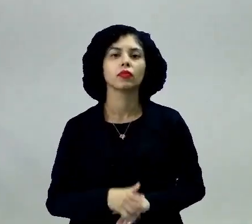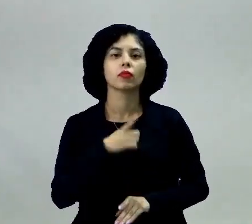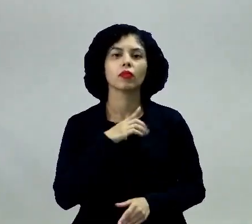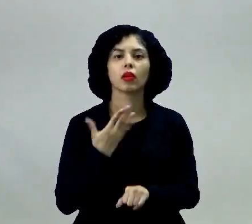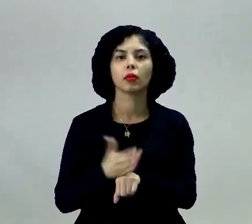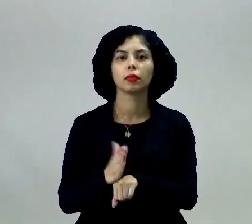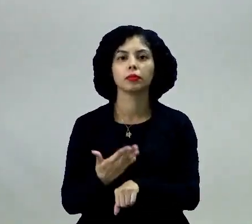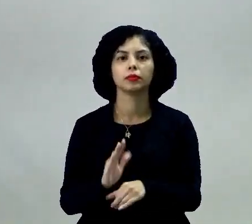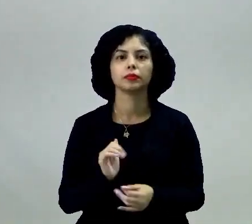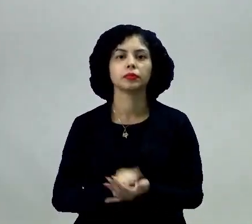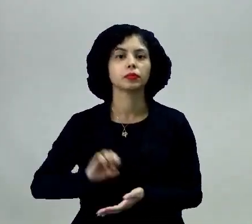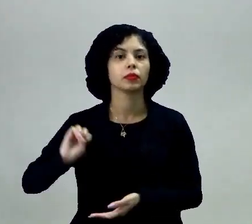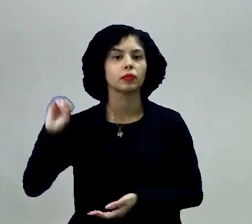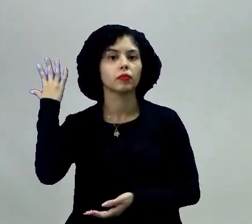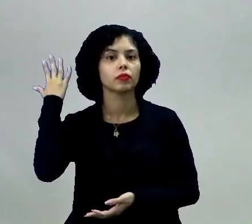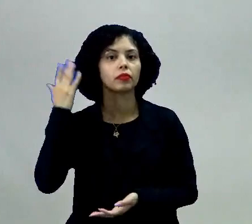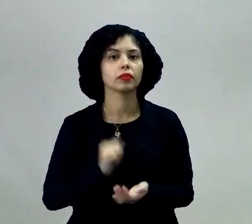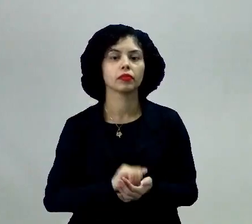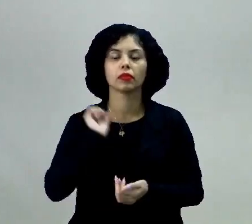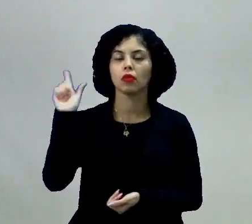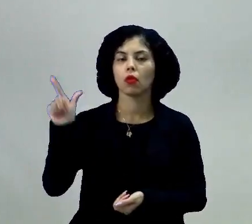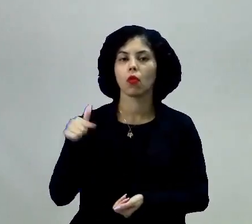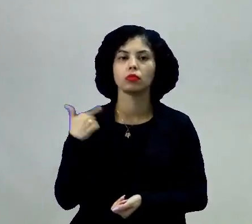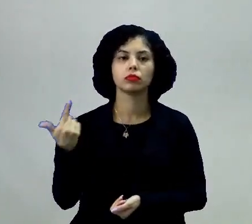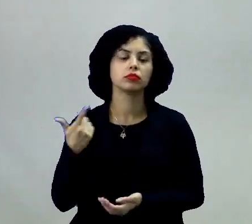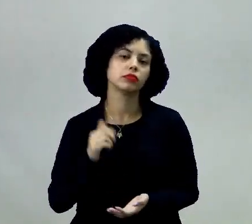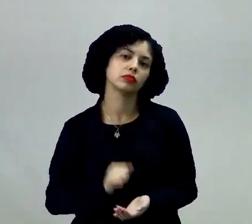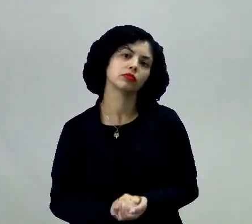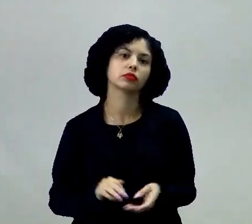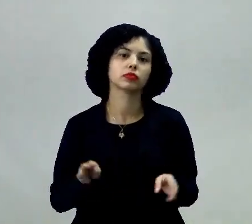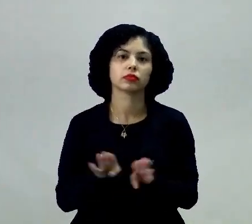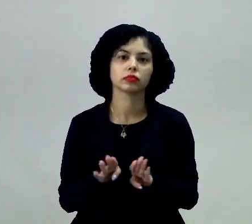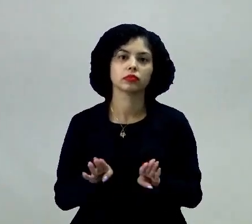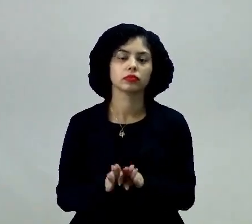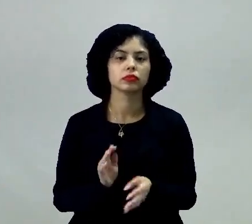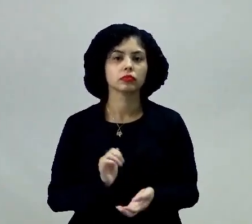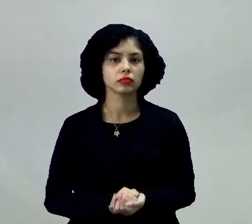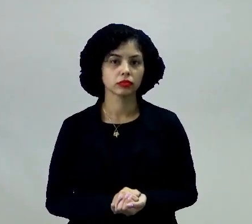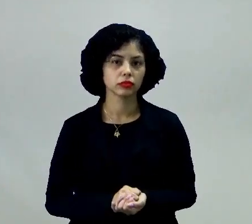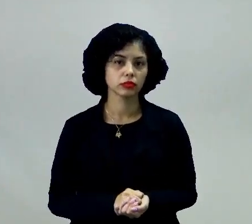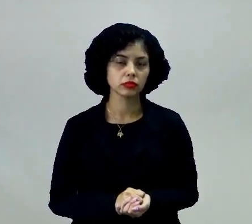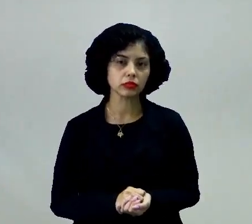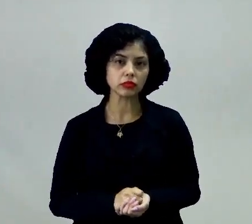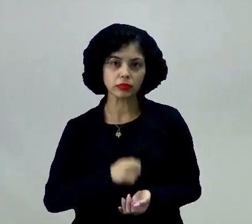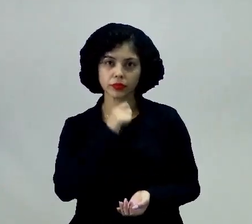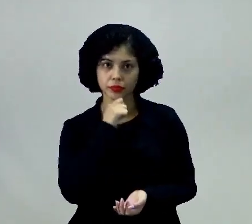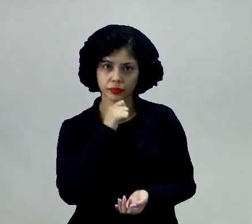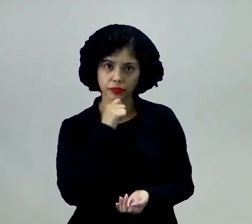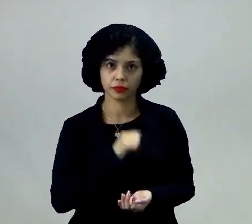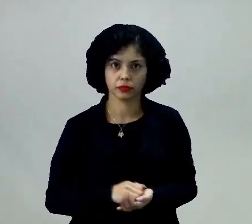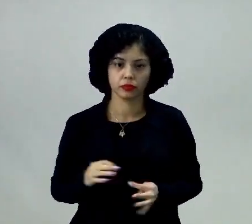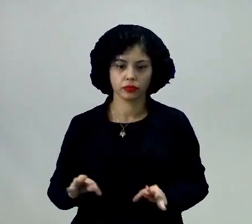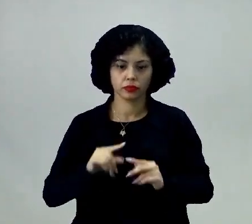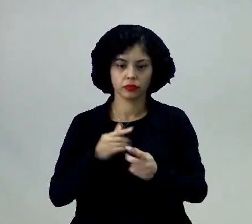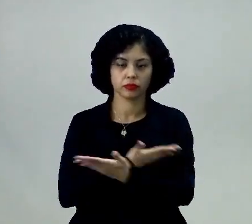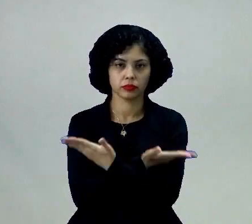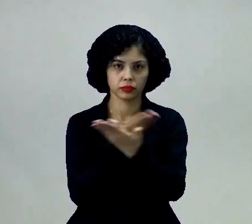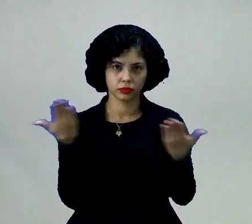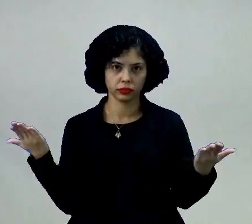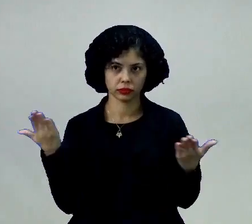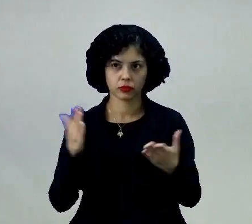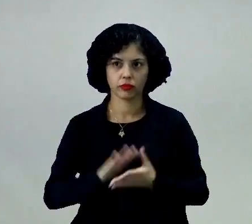de prática, né, que acontece, dentre outras, que eu poderia aqui estar mencionando a todos vocês. Quando